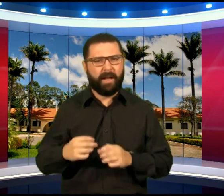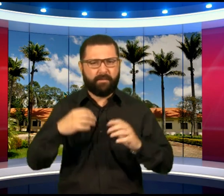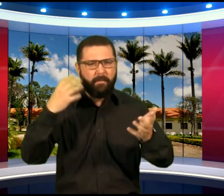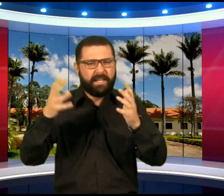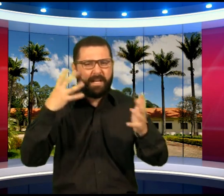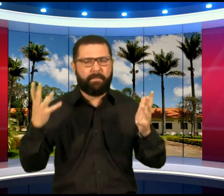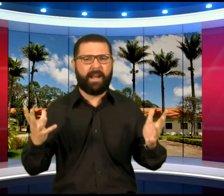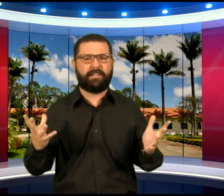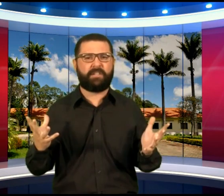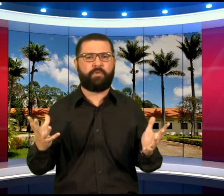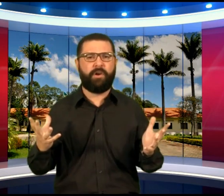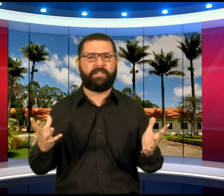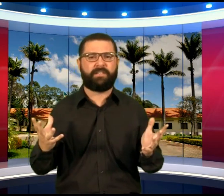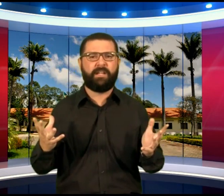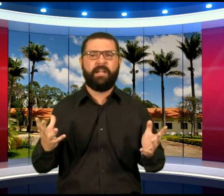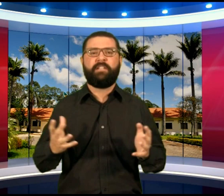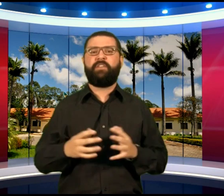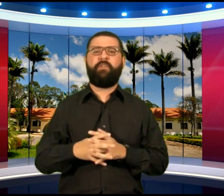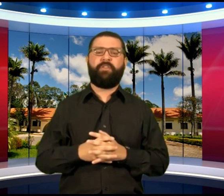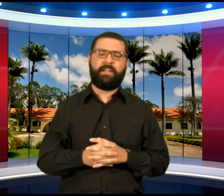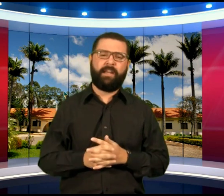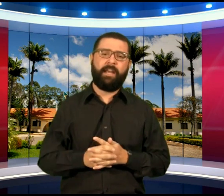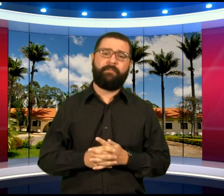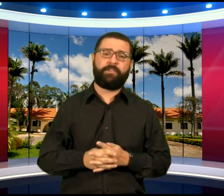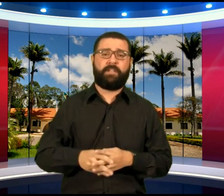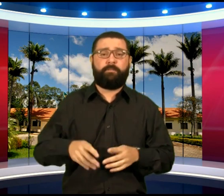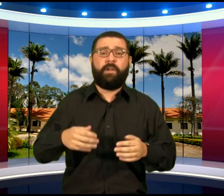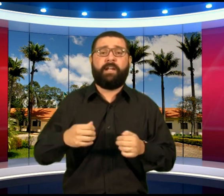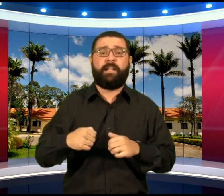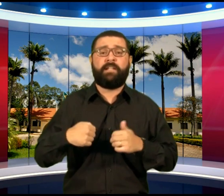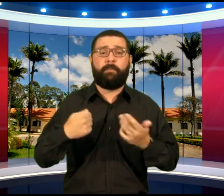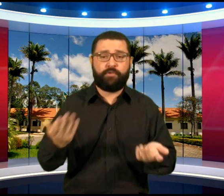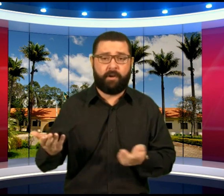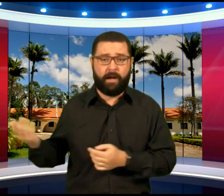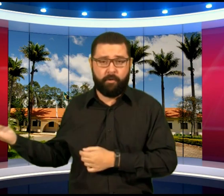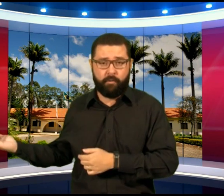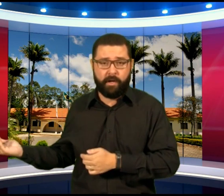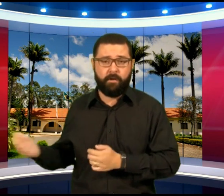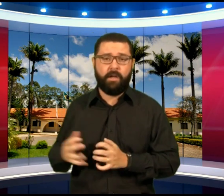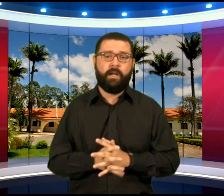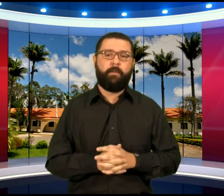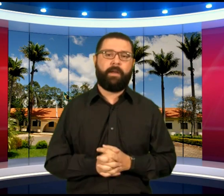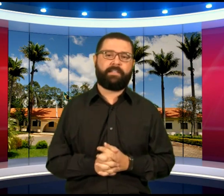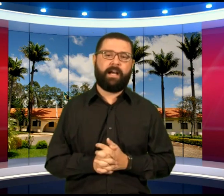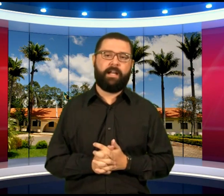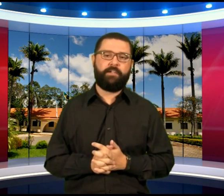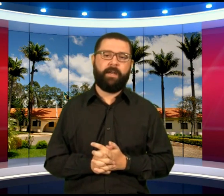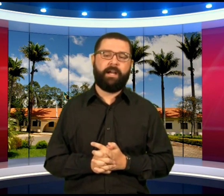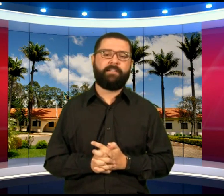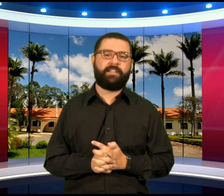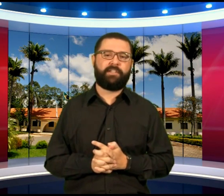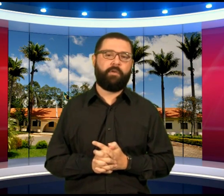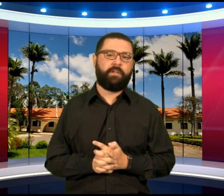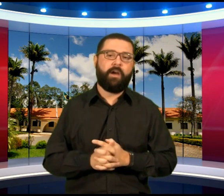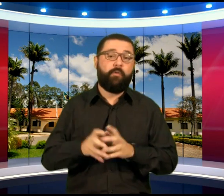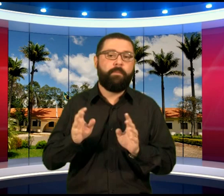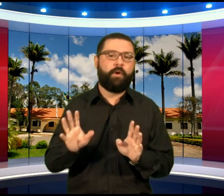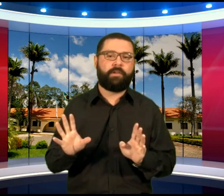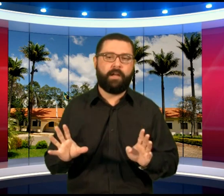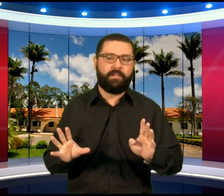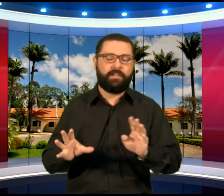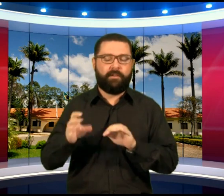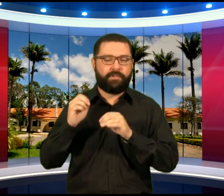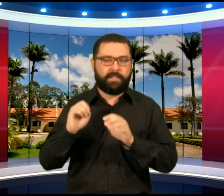você trabalha, e começa a reparar nessas coisas. Vocês vão ver que vocês podem até se apaixonar como eu, para essa área de mecanização. Então,